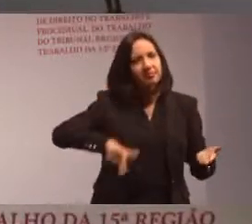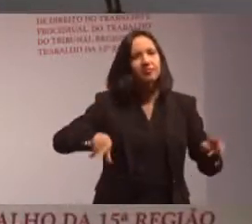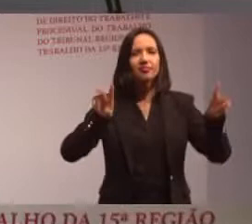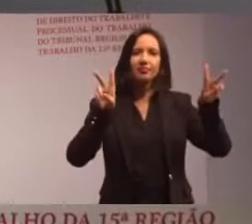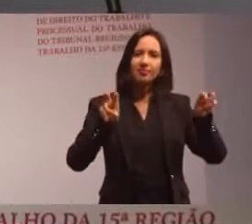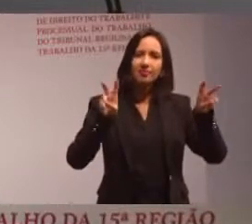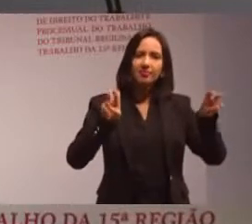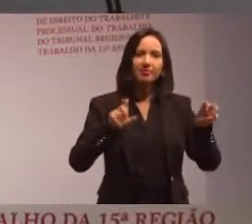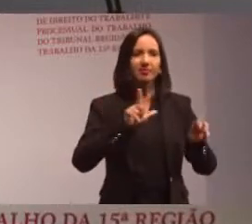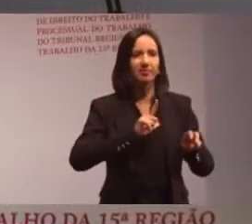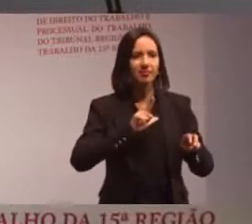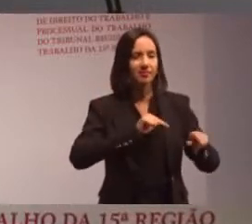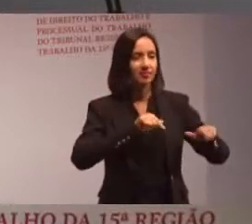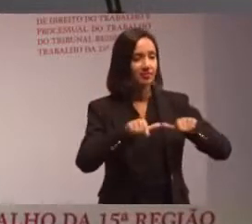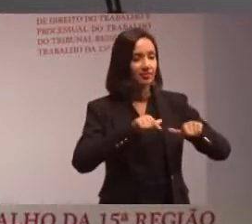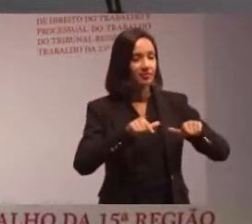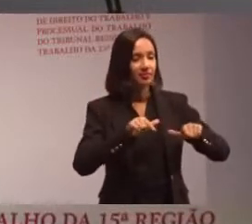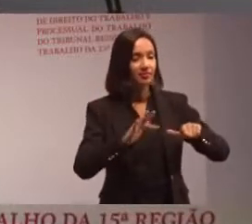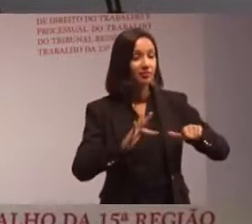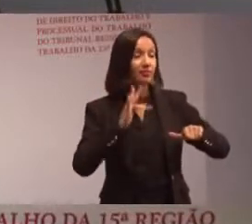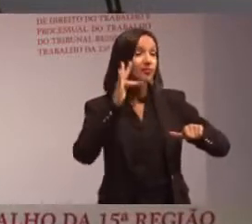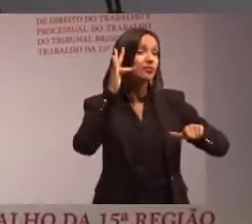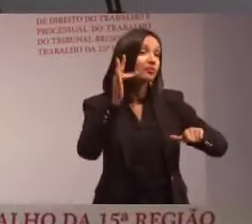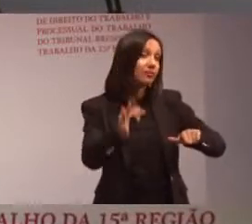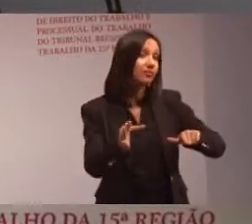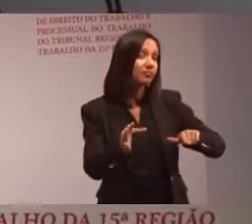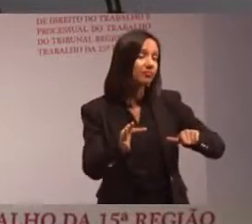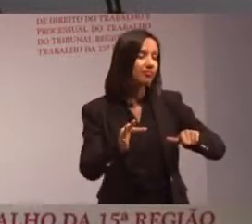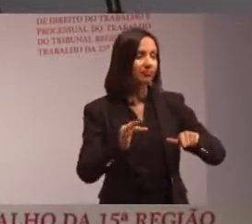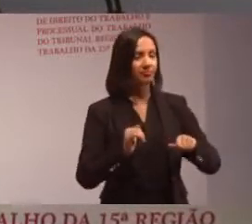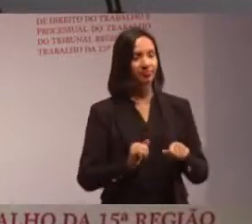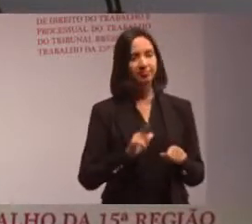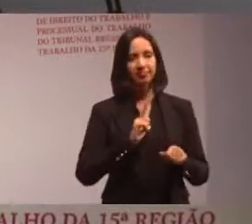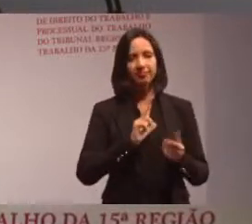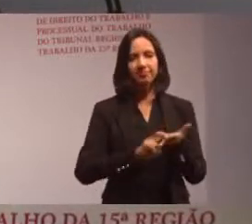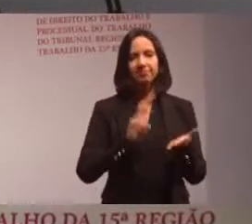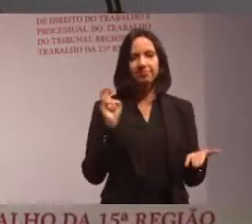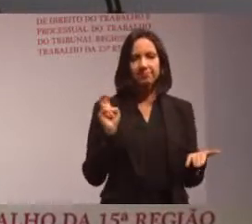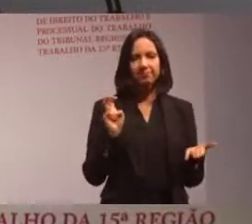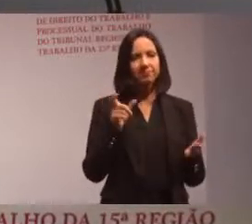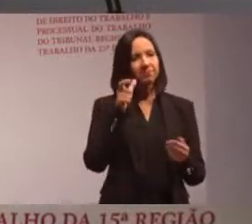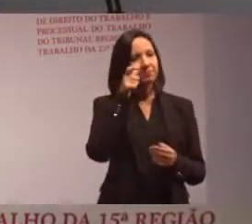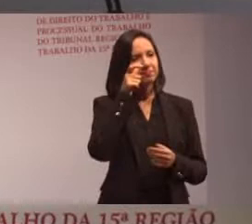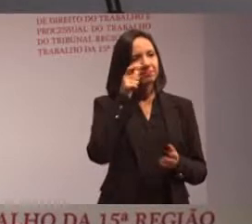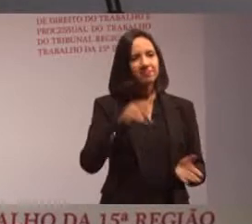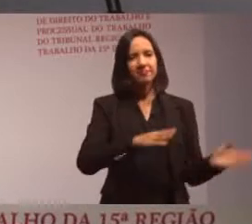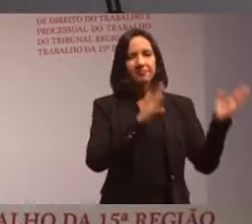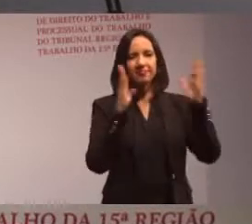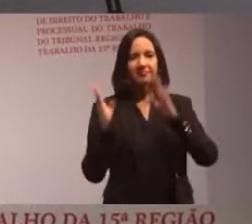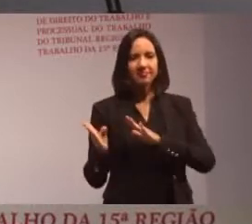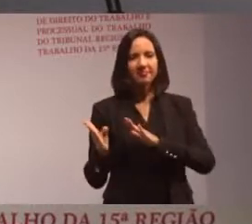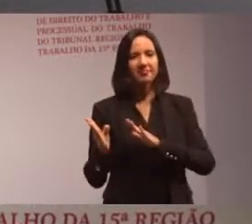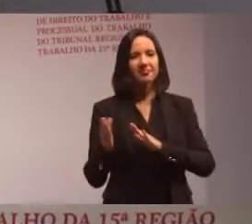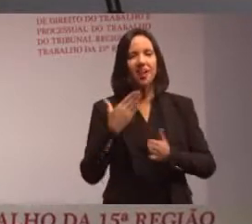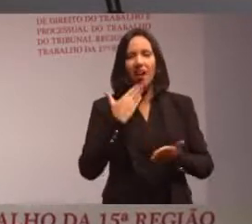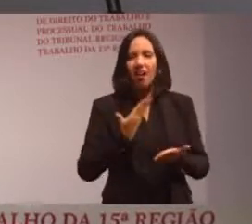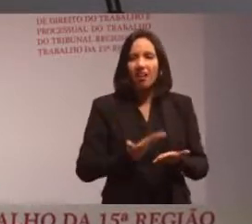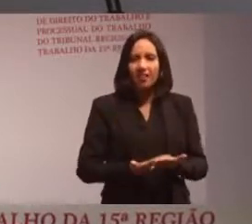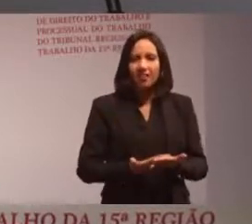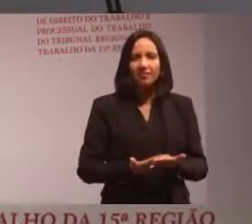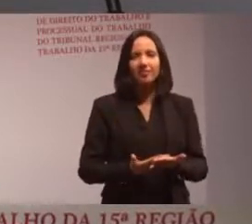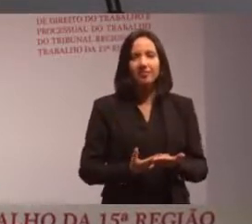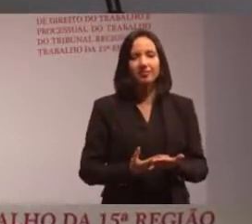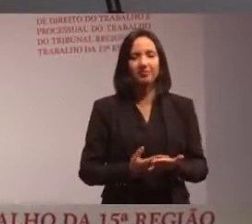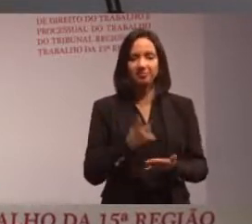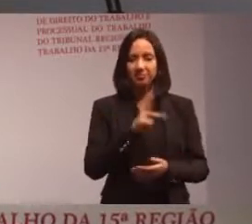questões deste trabalho do futuro. Estive de manhã assistindo junto com vocês a conferência brilhante da professora